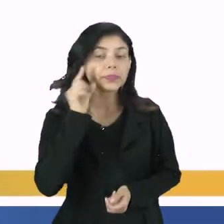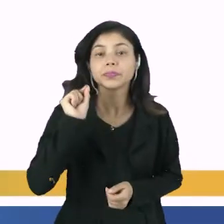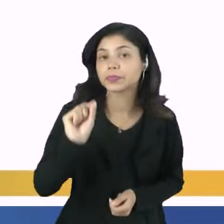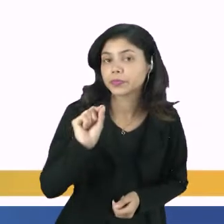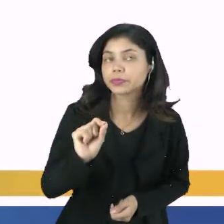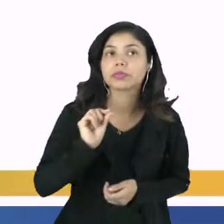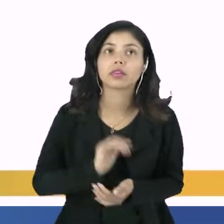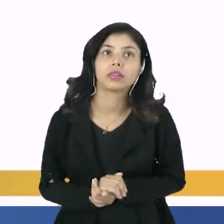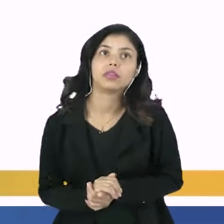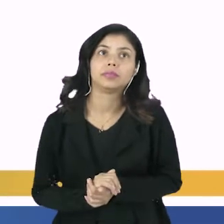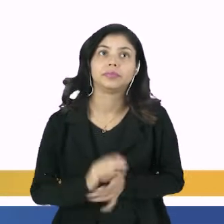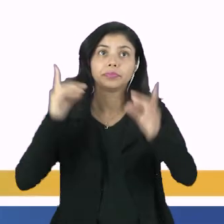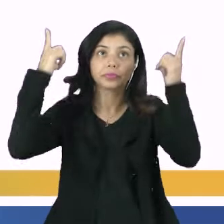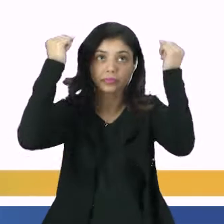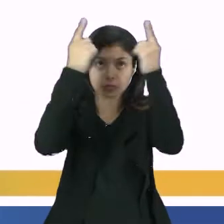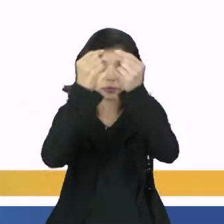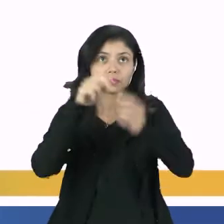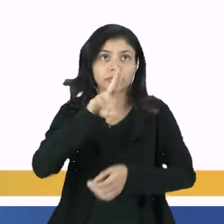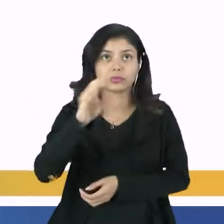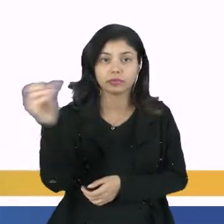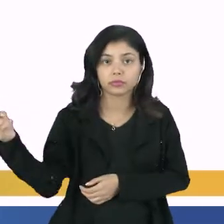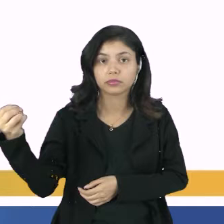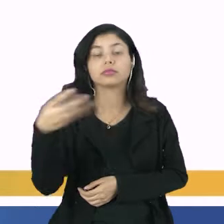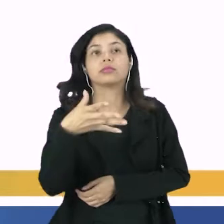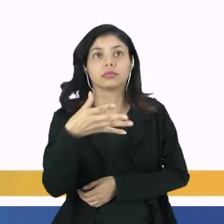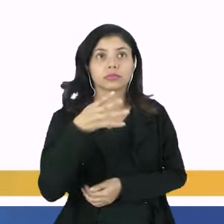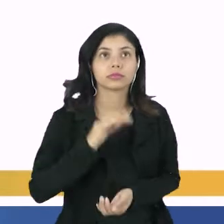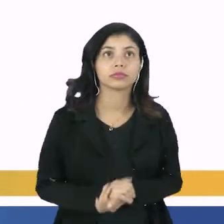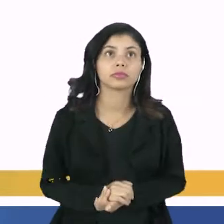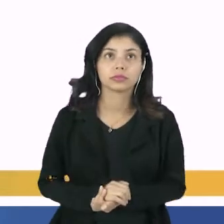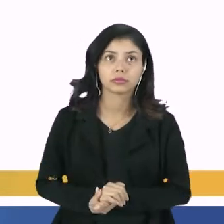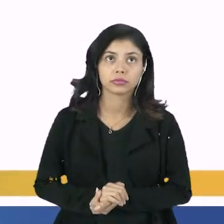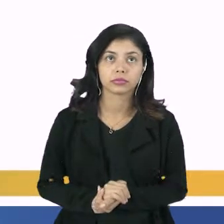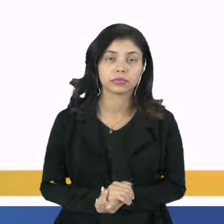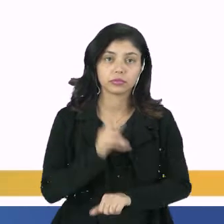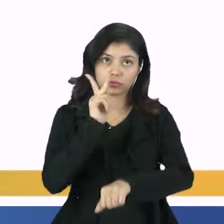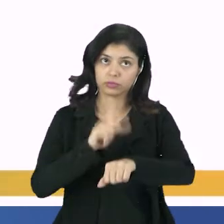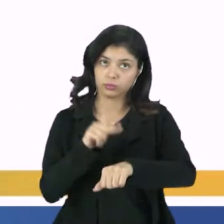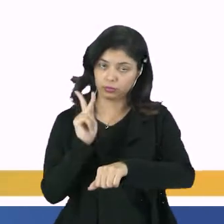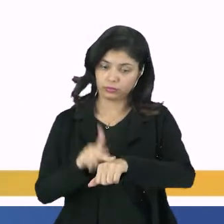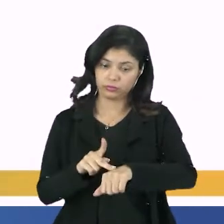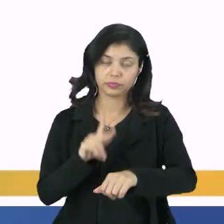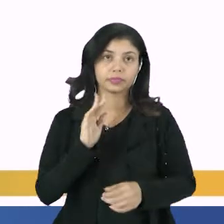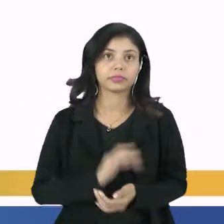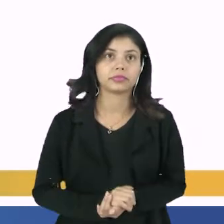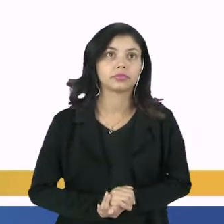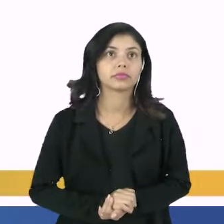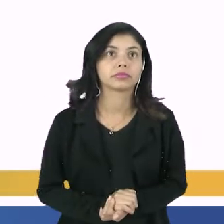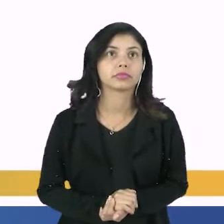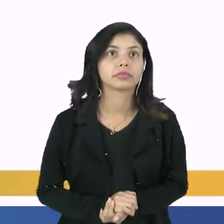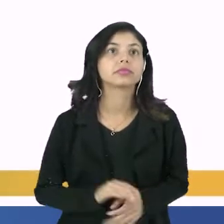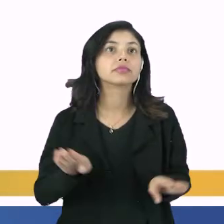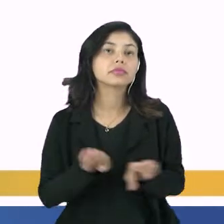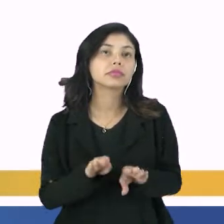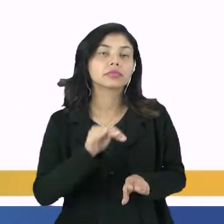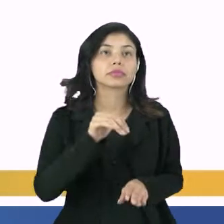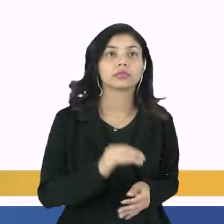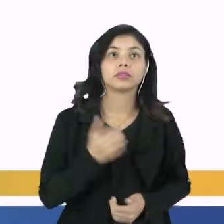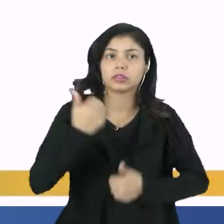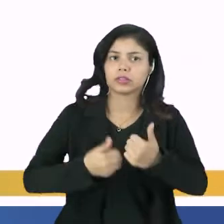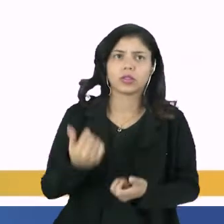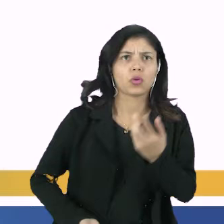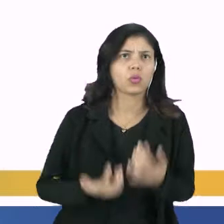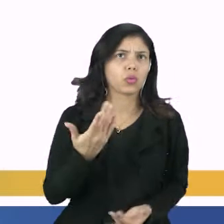é neolítico? Do grego neos, que significa novo, e litos, que significa pedra. Neolítico é